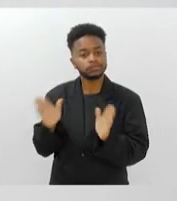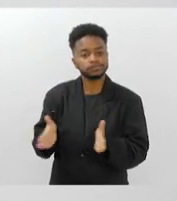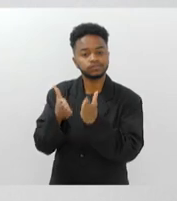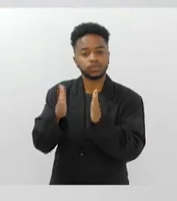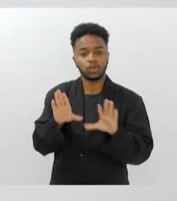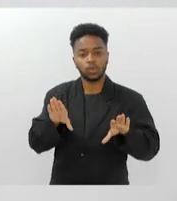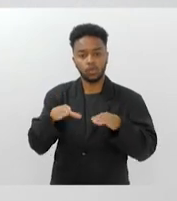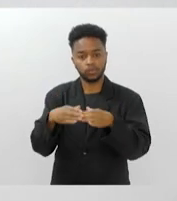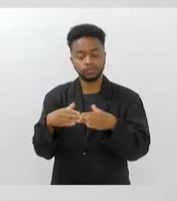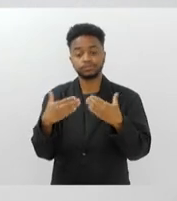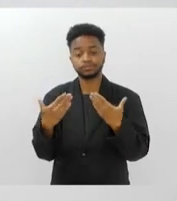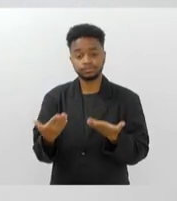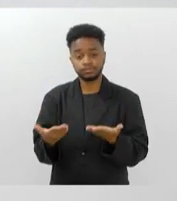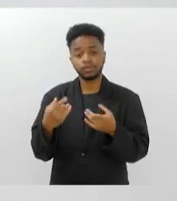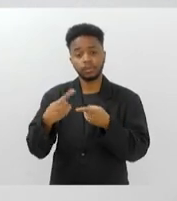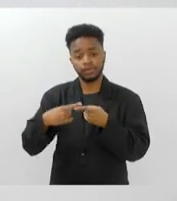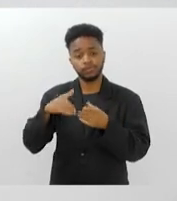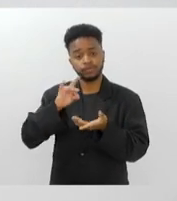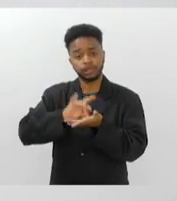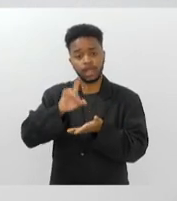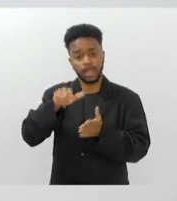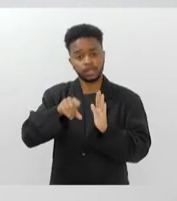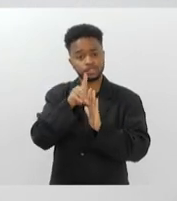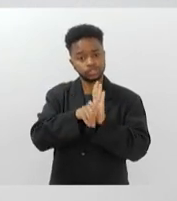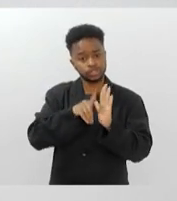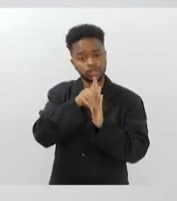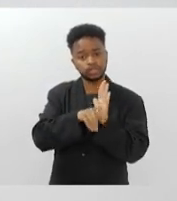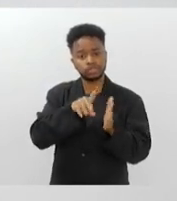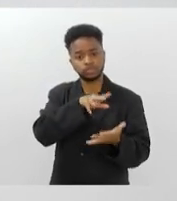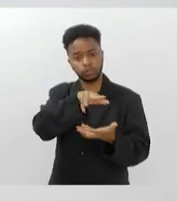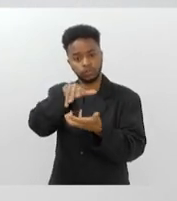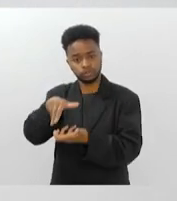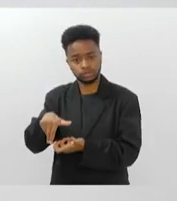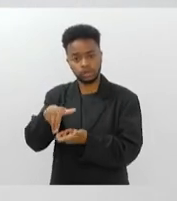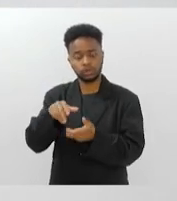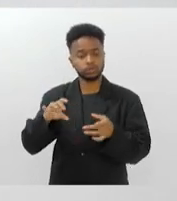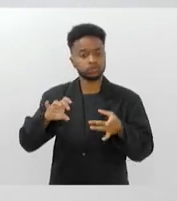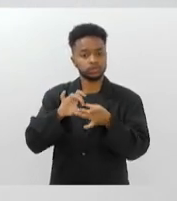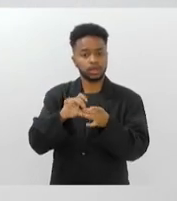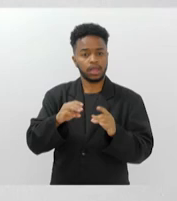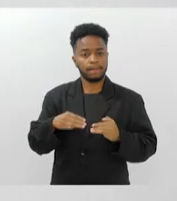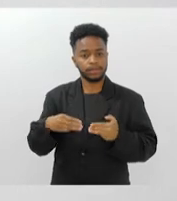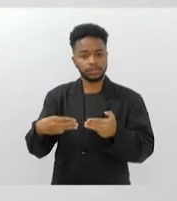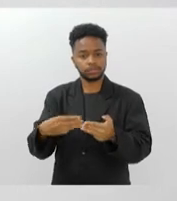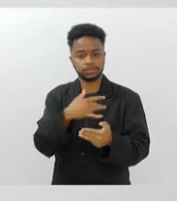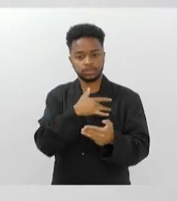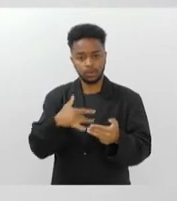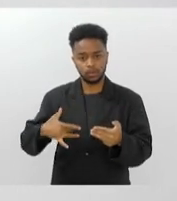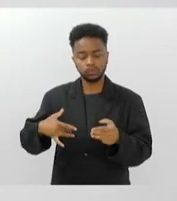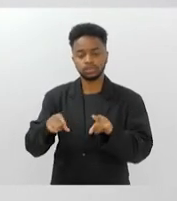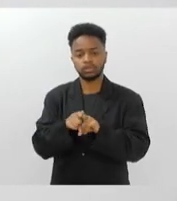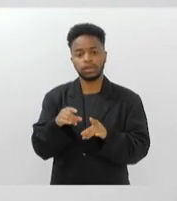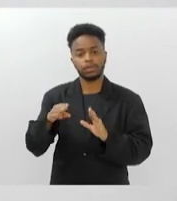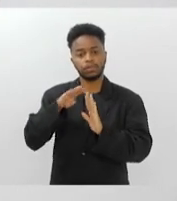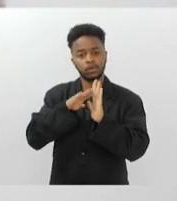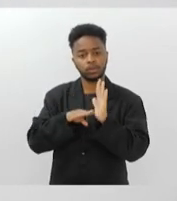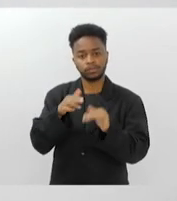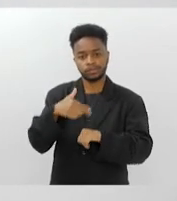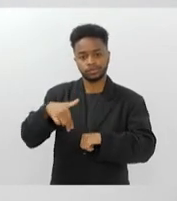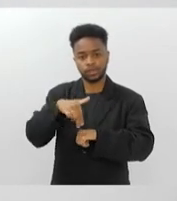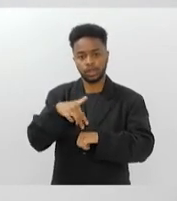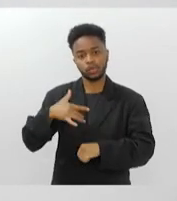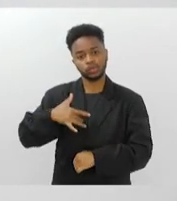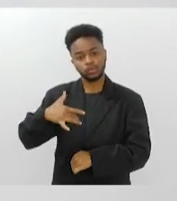né que é uma diretriz né internacional do Ministério da Saúde do programa nacional de tuberculose das